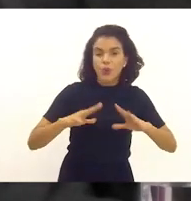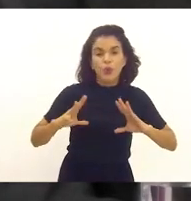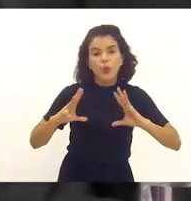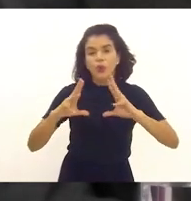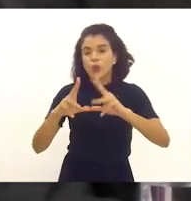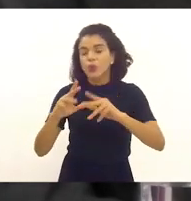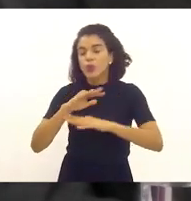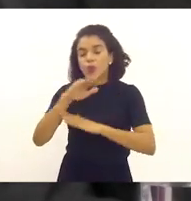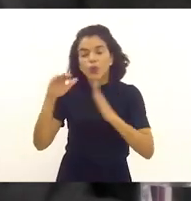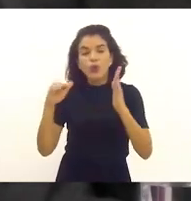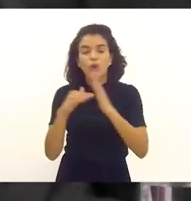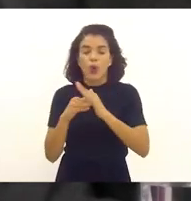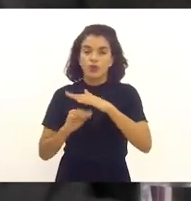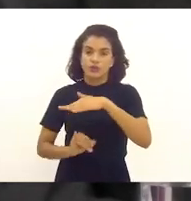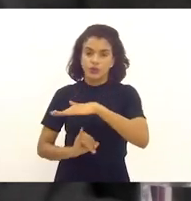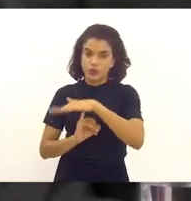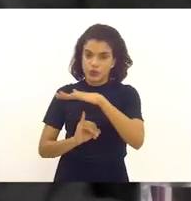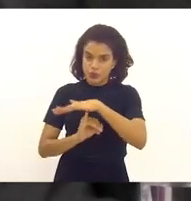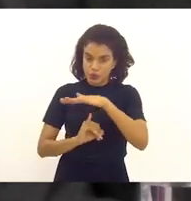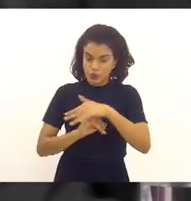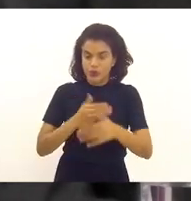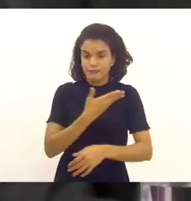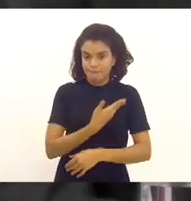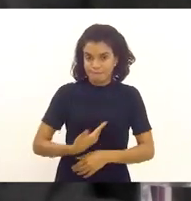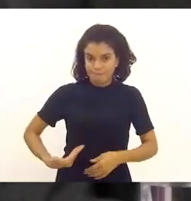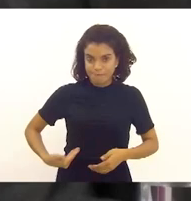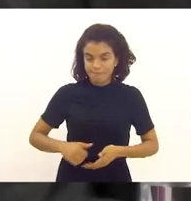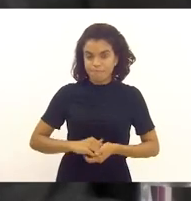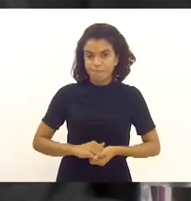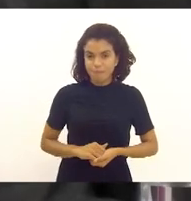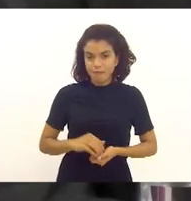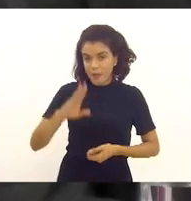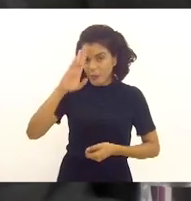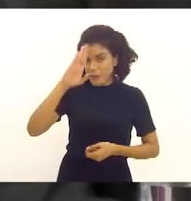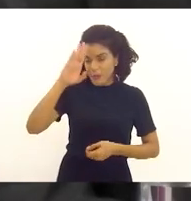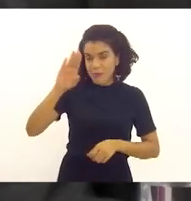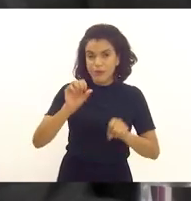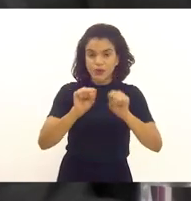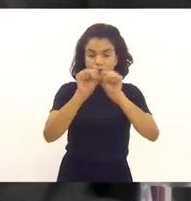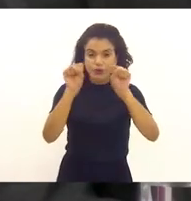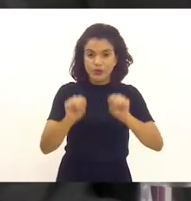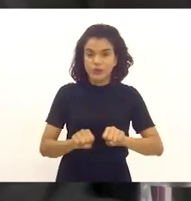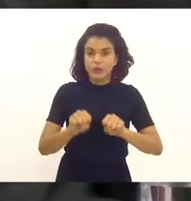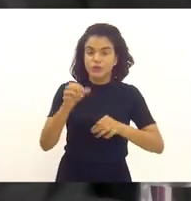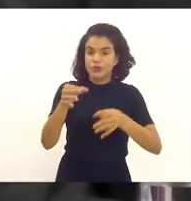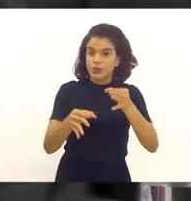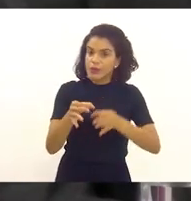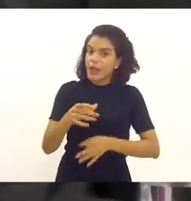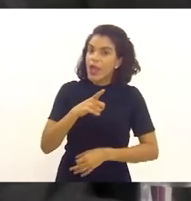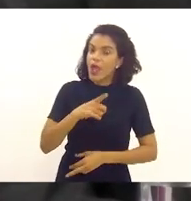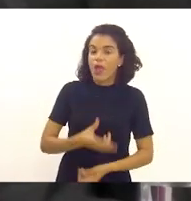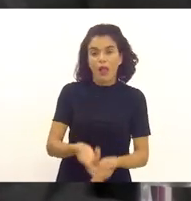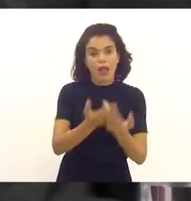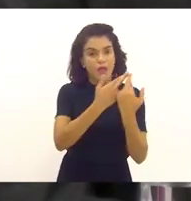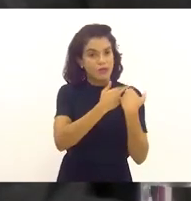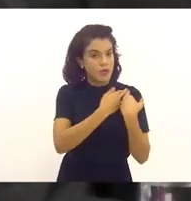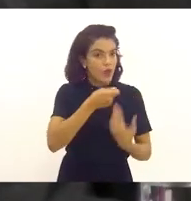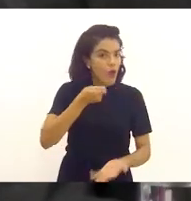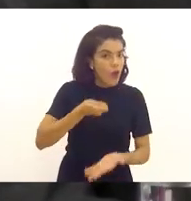os aplicadores da Lei toda a rede de enfrentamento sobretudo do sistema de justiça que tem obrigação